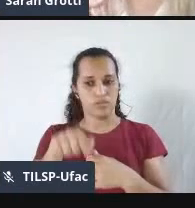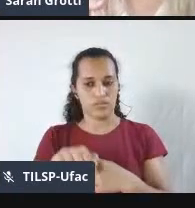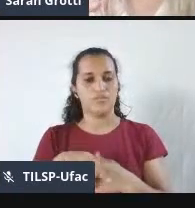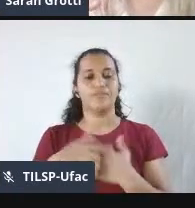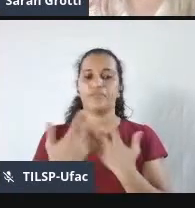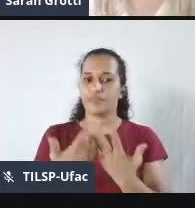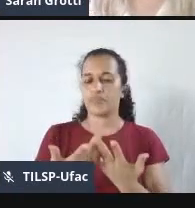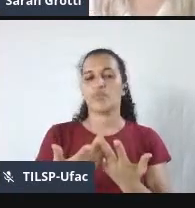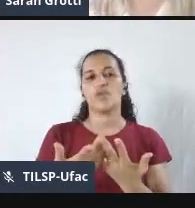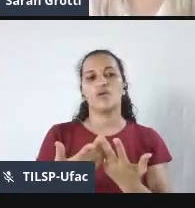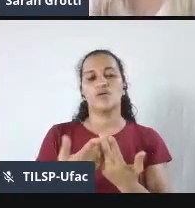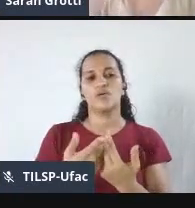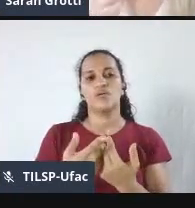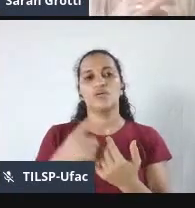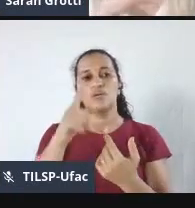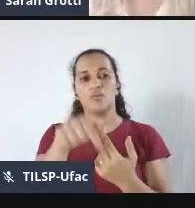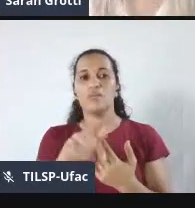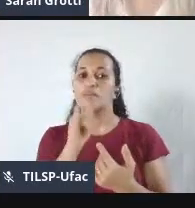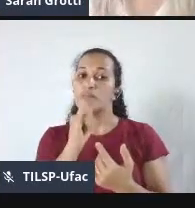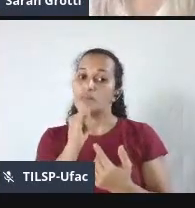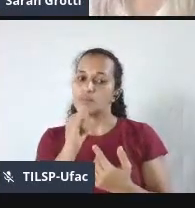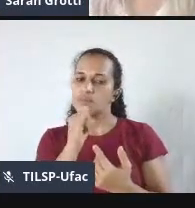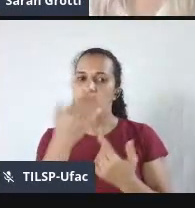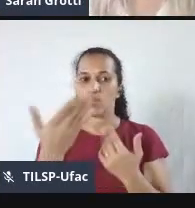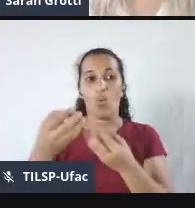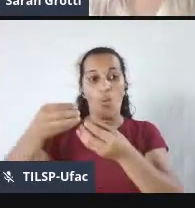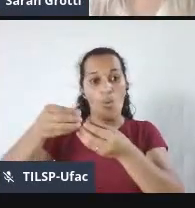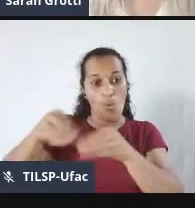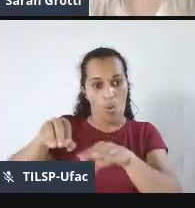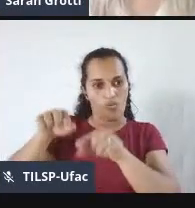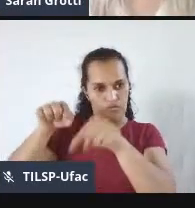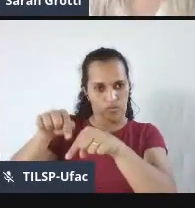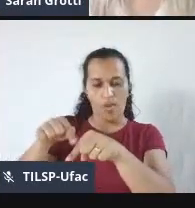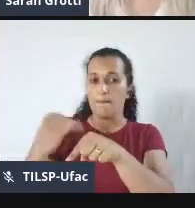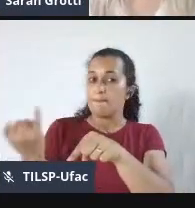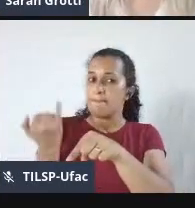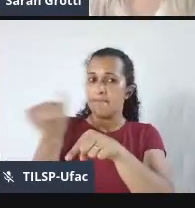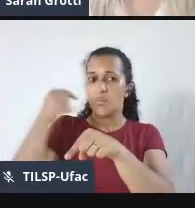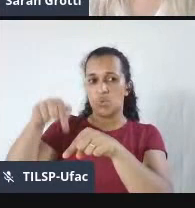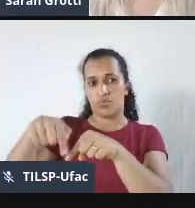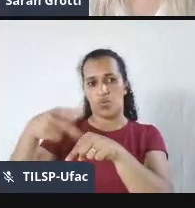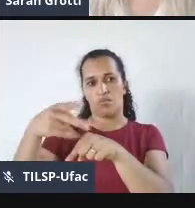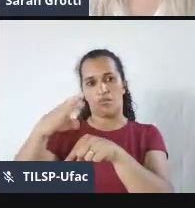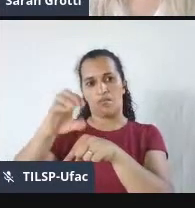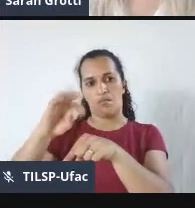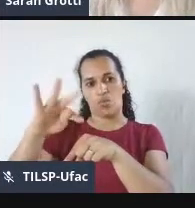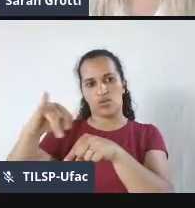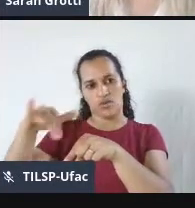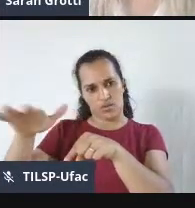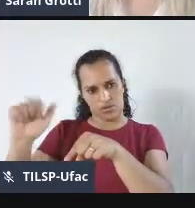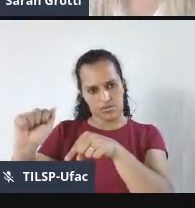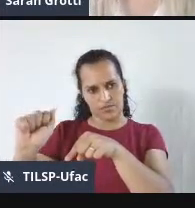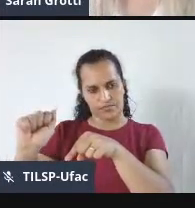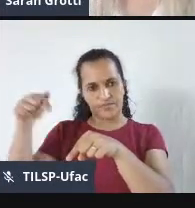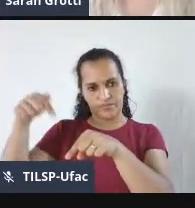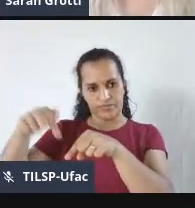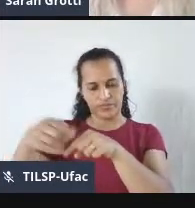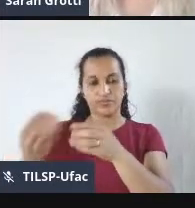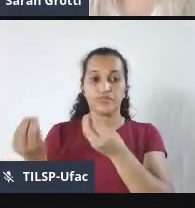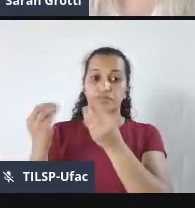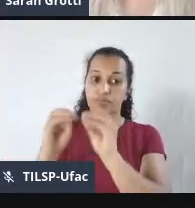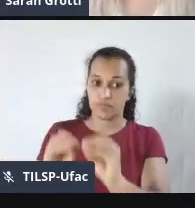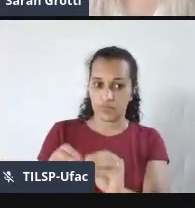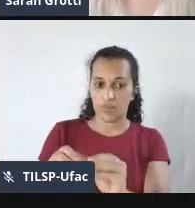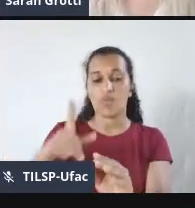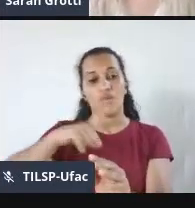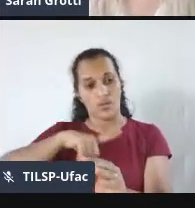caso dos ovo-lácteo, o ovo é uma excelente fonte de proteína de alto valor